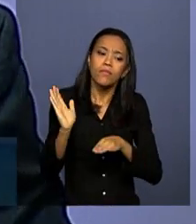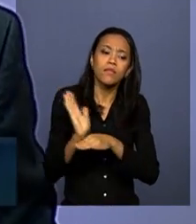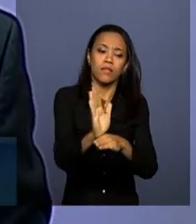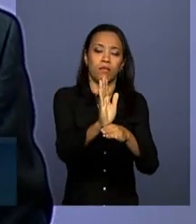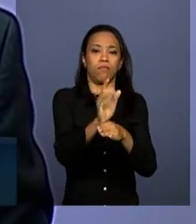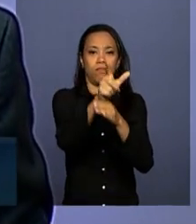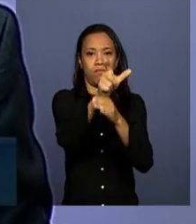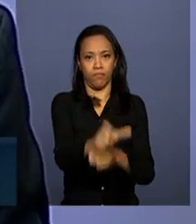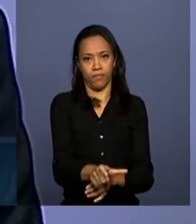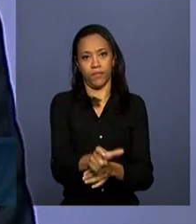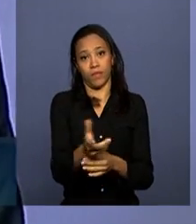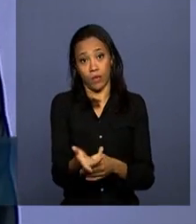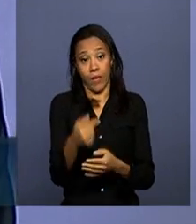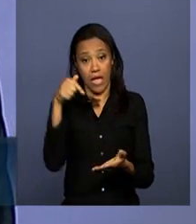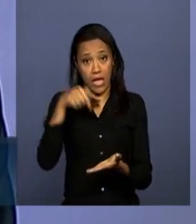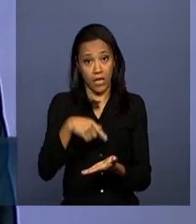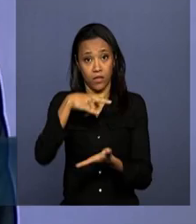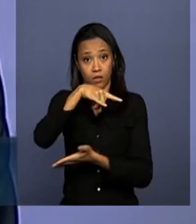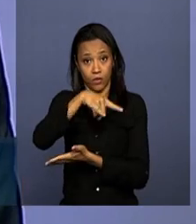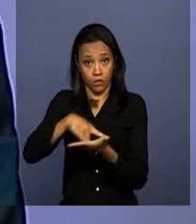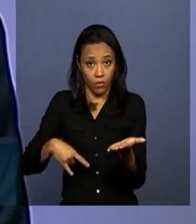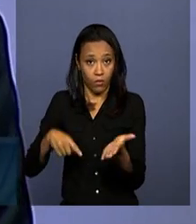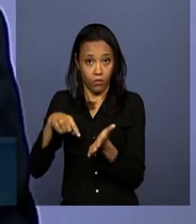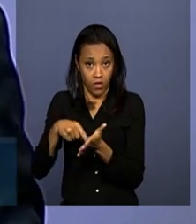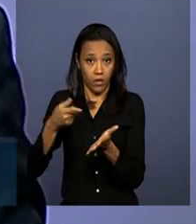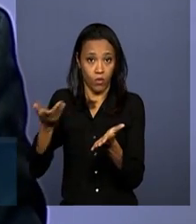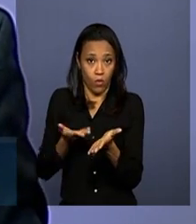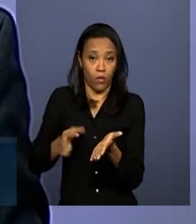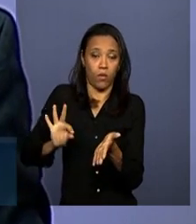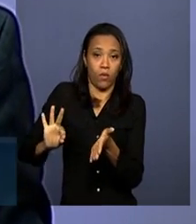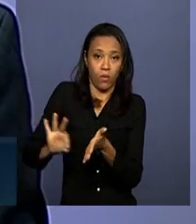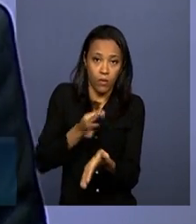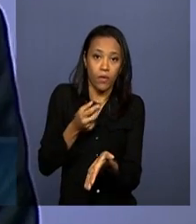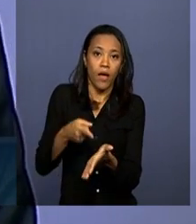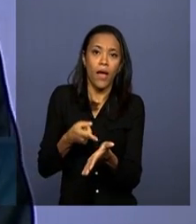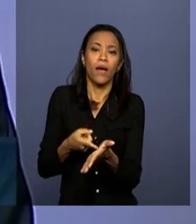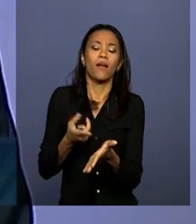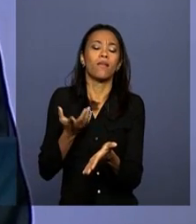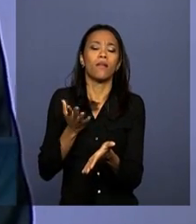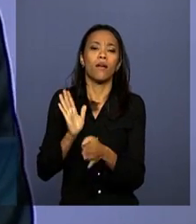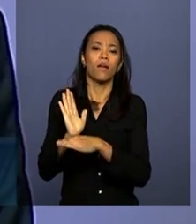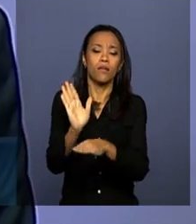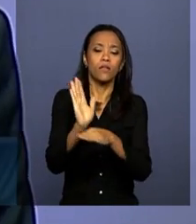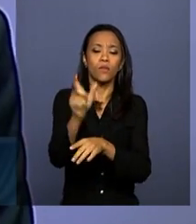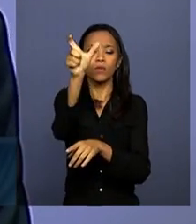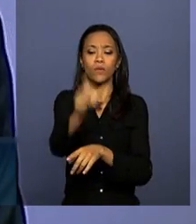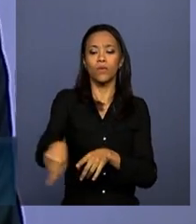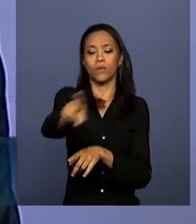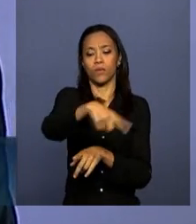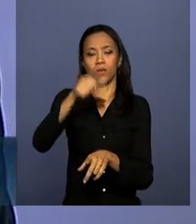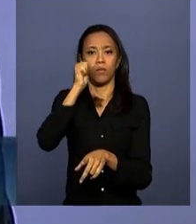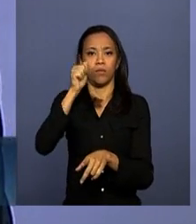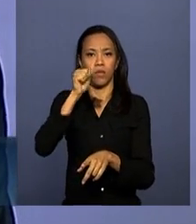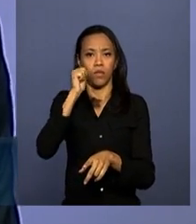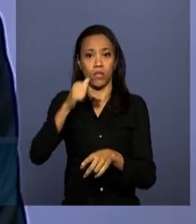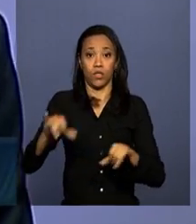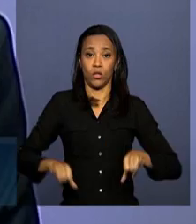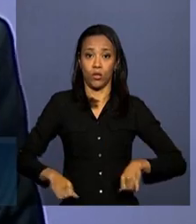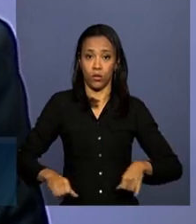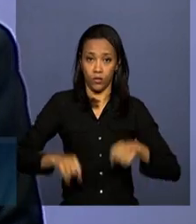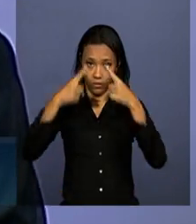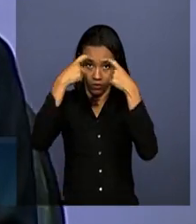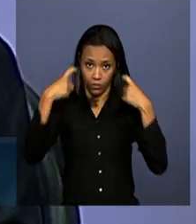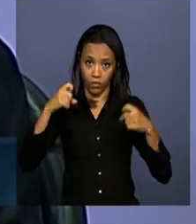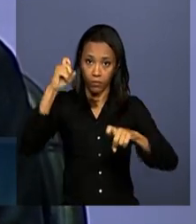essa portaria, ela organiza e integra o atendimento às vítimas de violência sexual. Ela